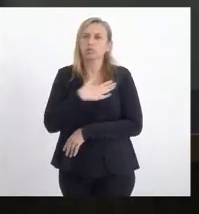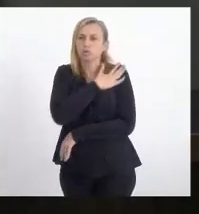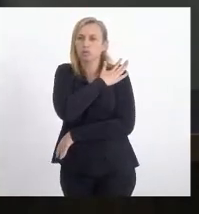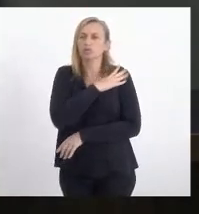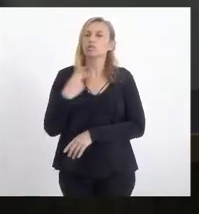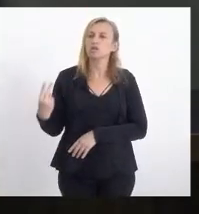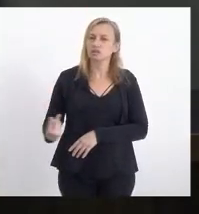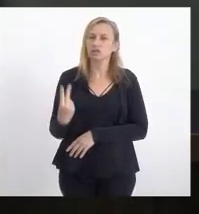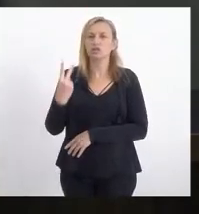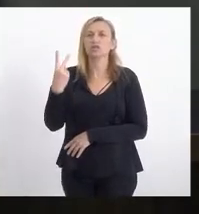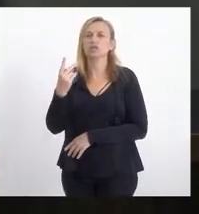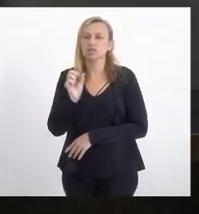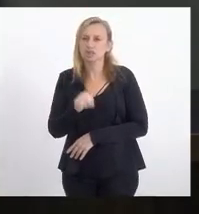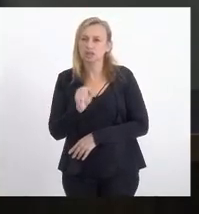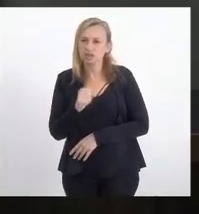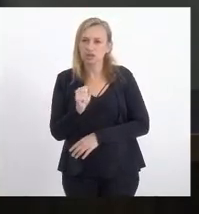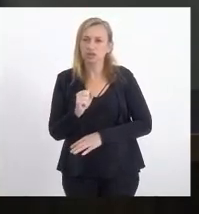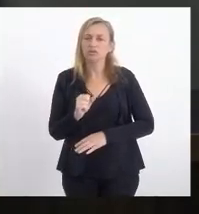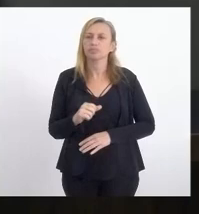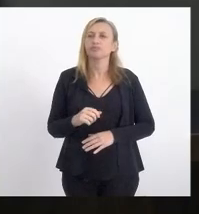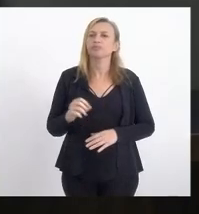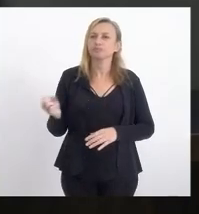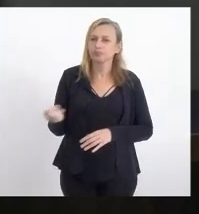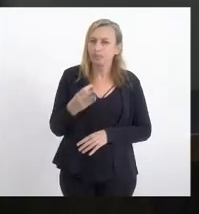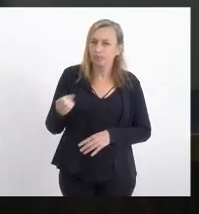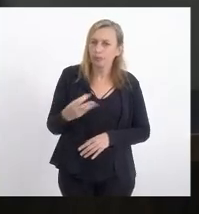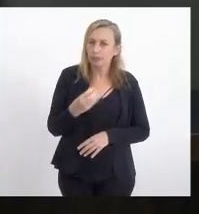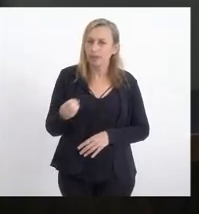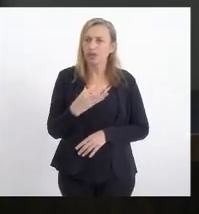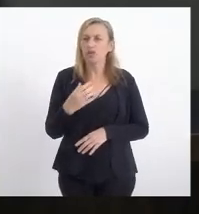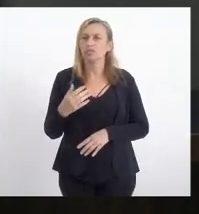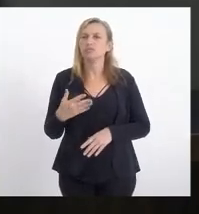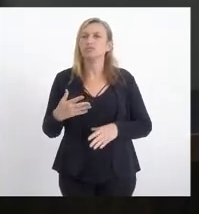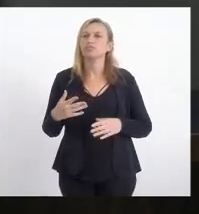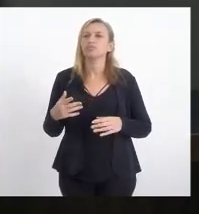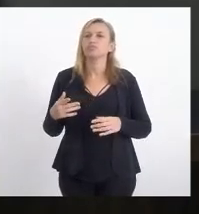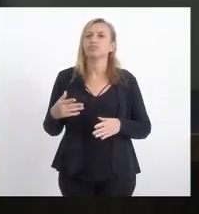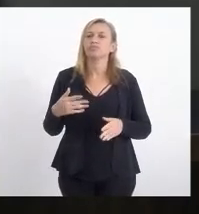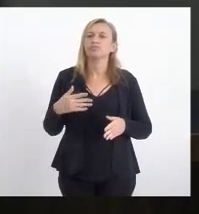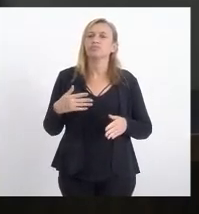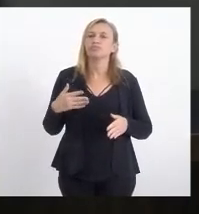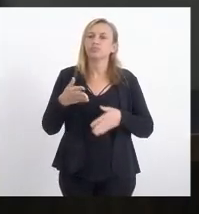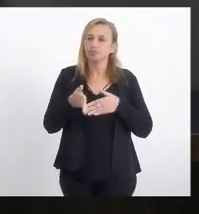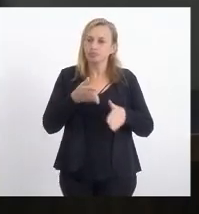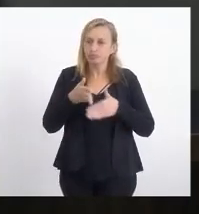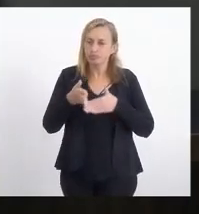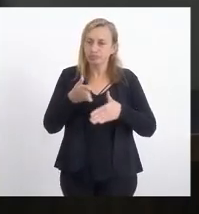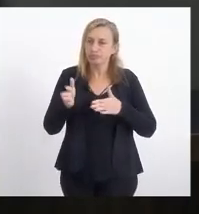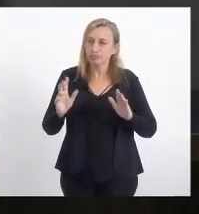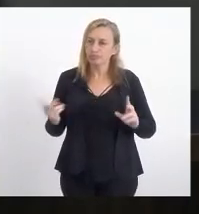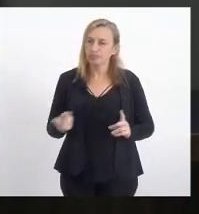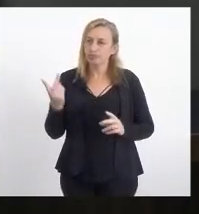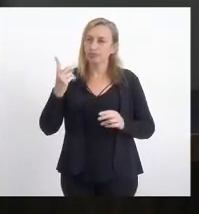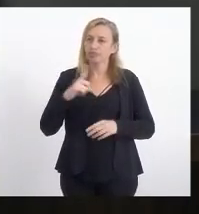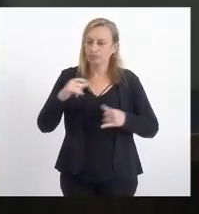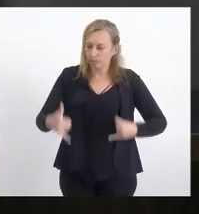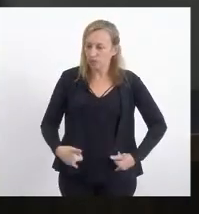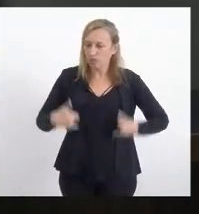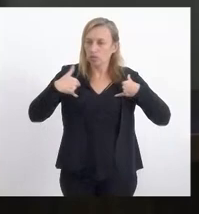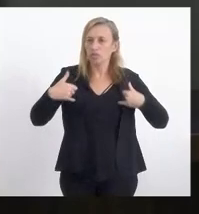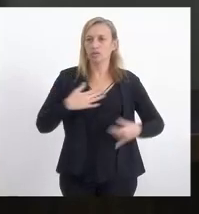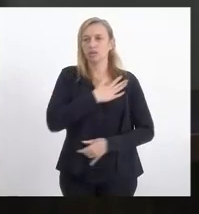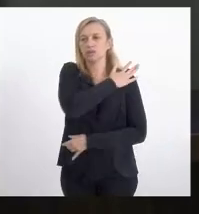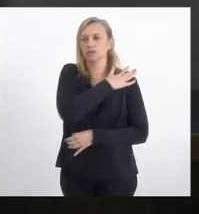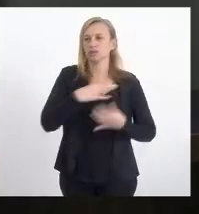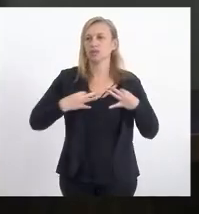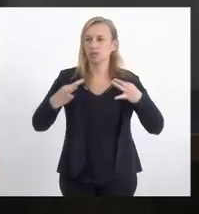Janeiro possam ser valorizados que estimulem novas gerações a serem policiais e bombeiros e que possa restaurar o orgulho de ser militar